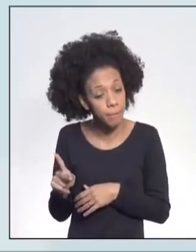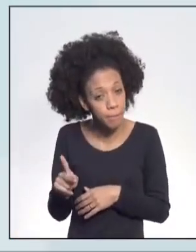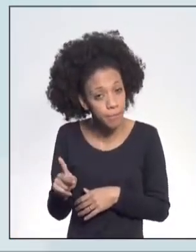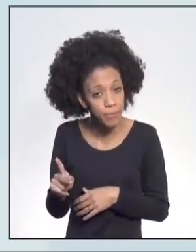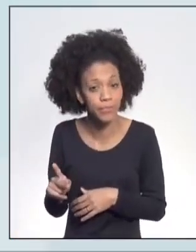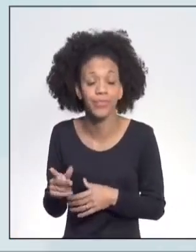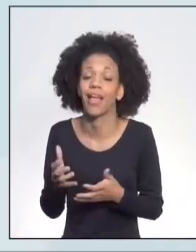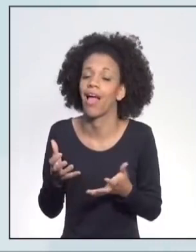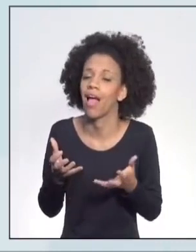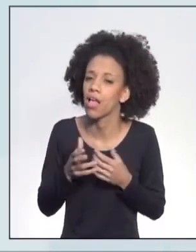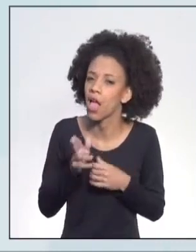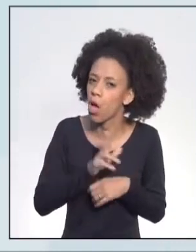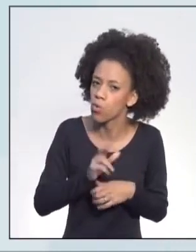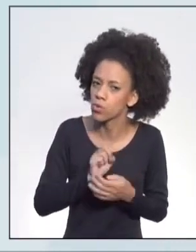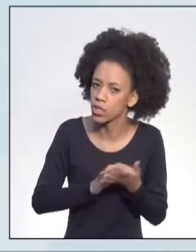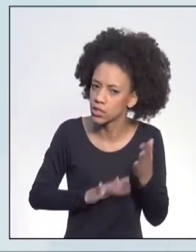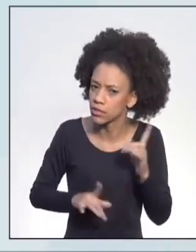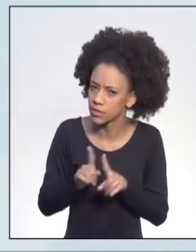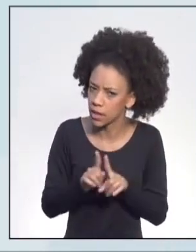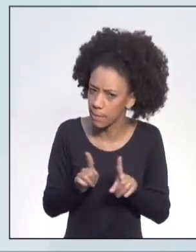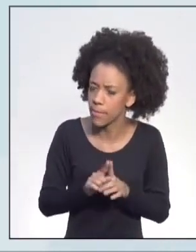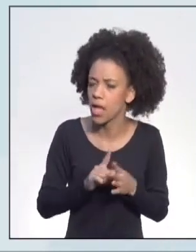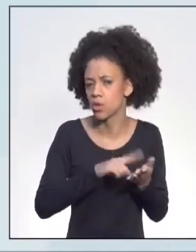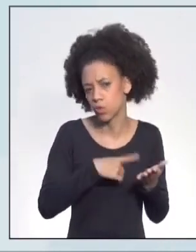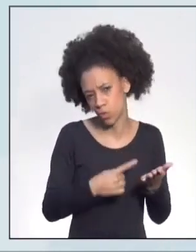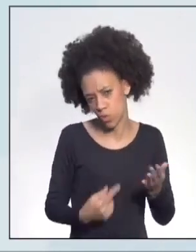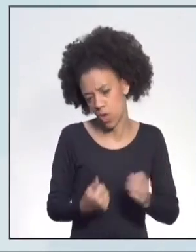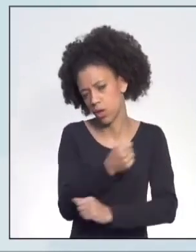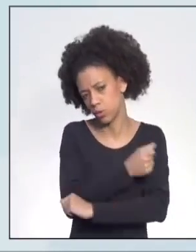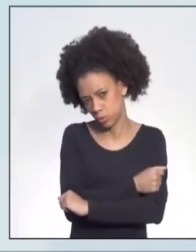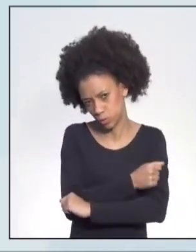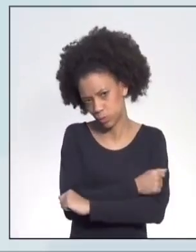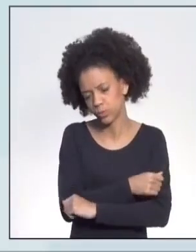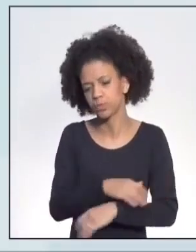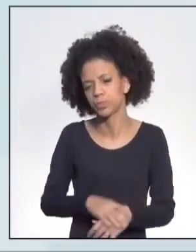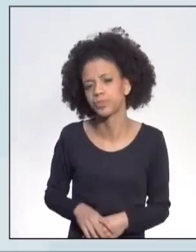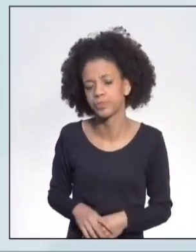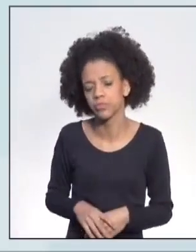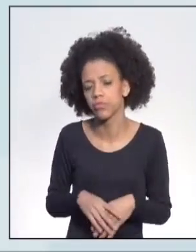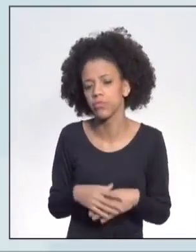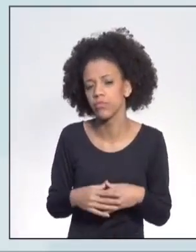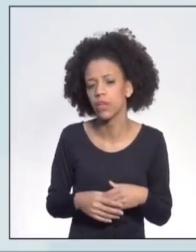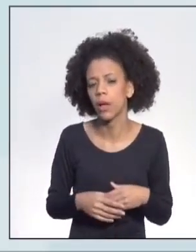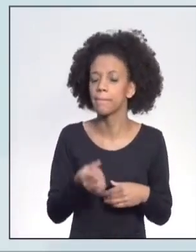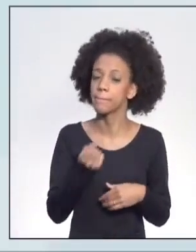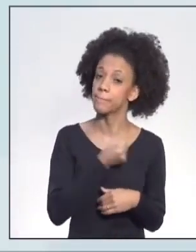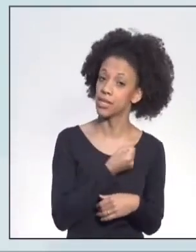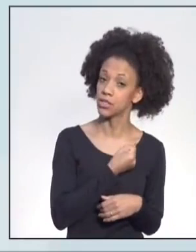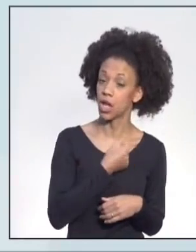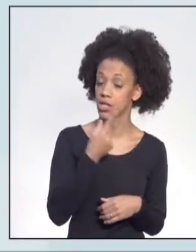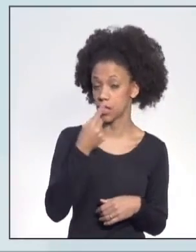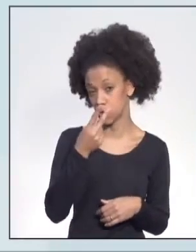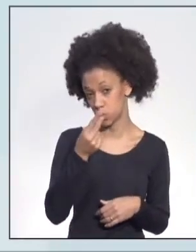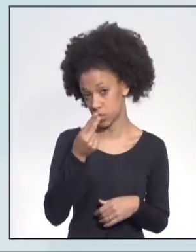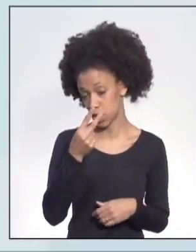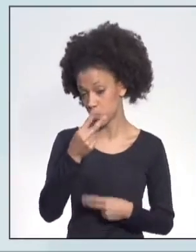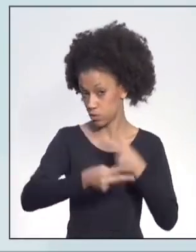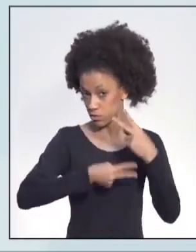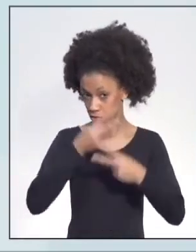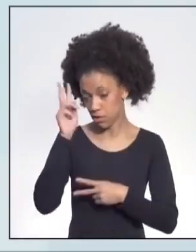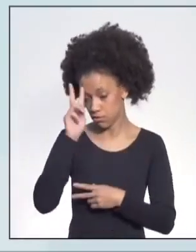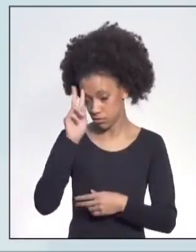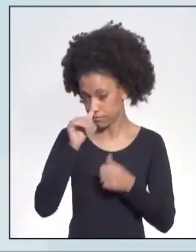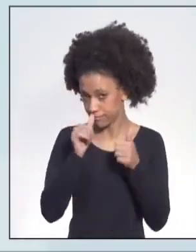querem utilizar essa atividade, que também está no caderno do aluno, para as primeiras notas aí do segundo bimestre de